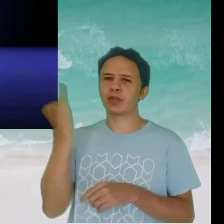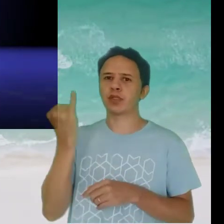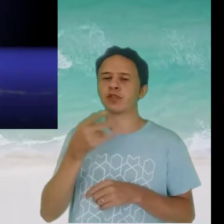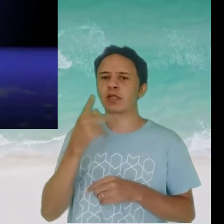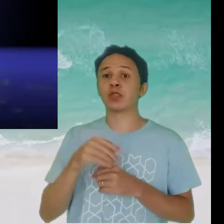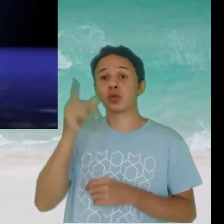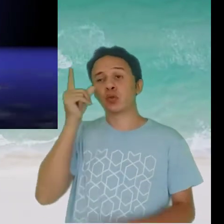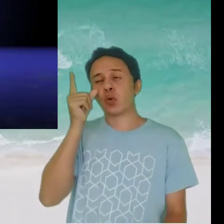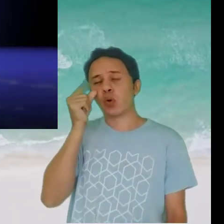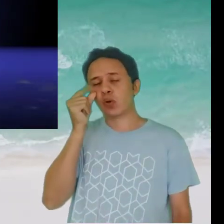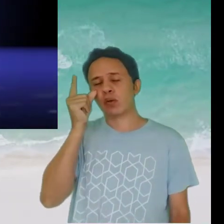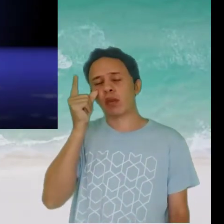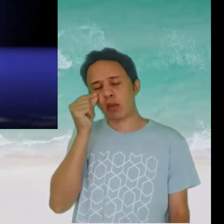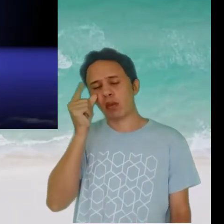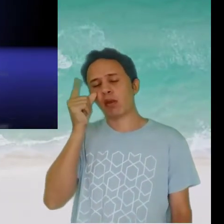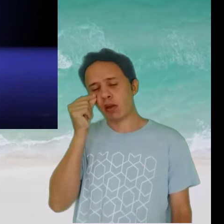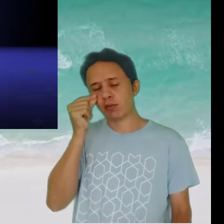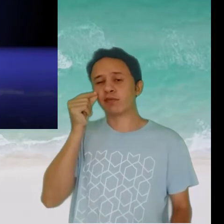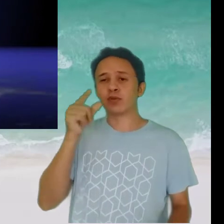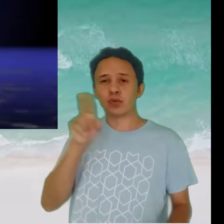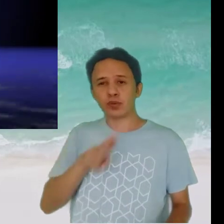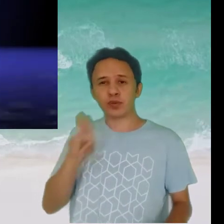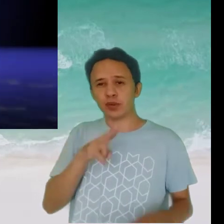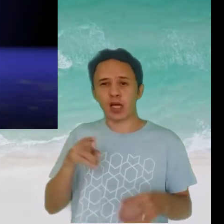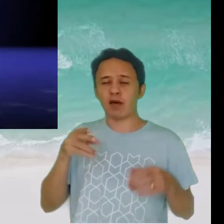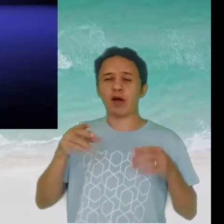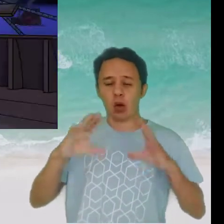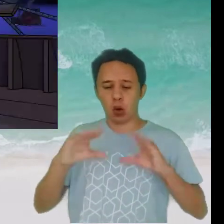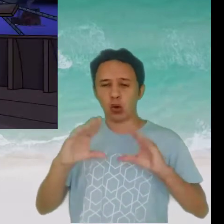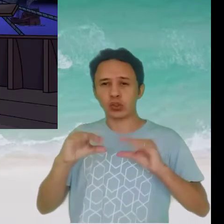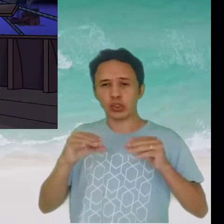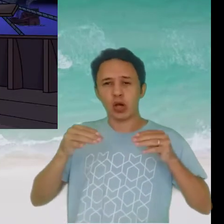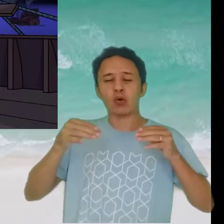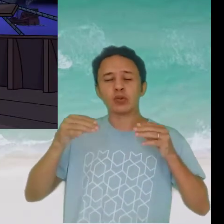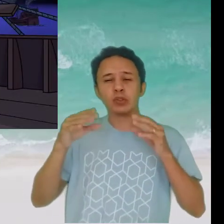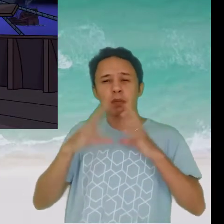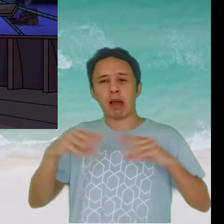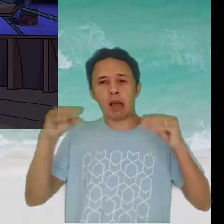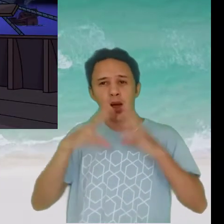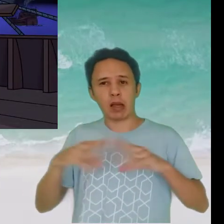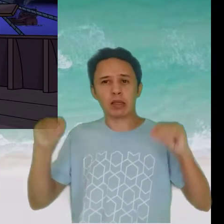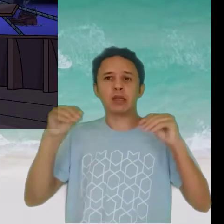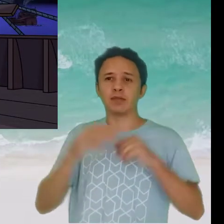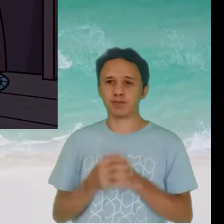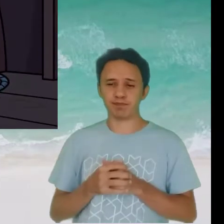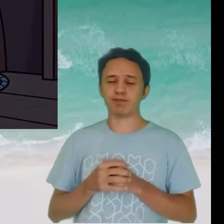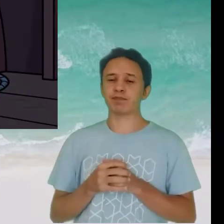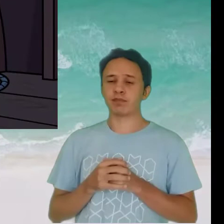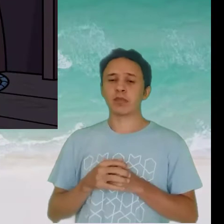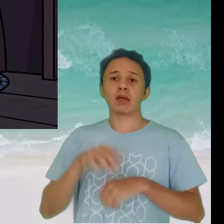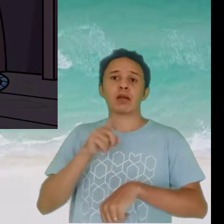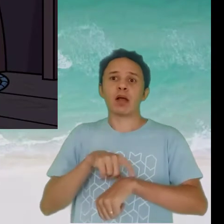importante: sono. Eles dormiam em colchões de palha ou oleados cheios de sal que em clima úmido nunca